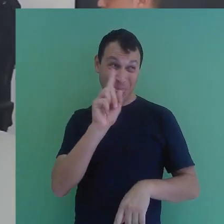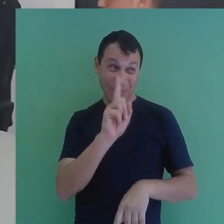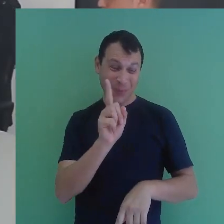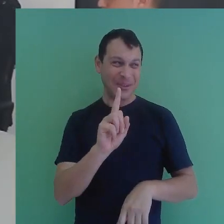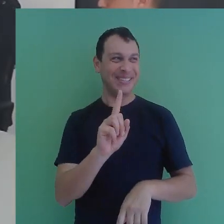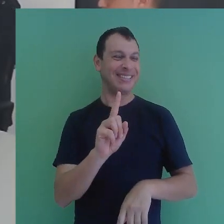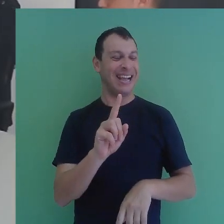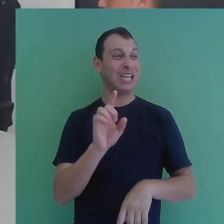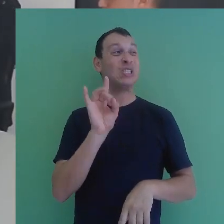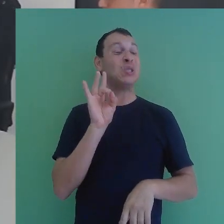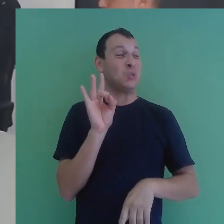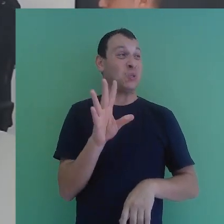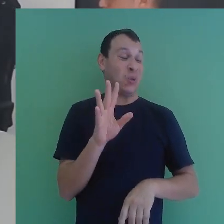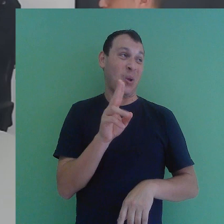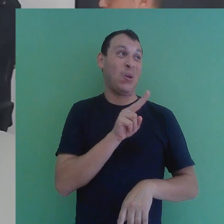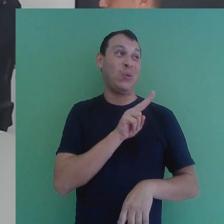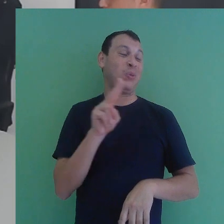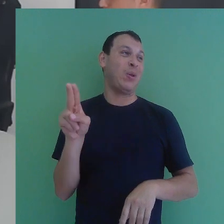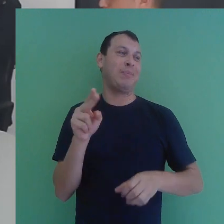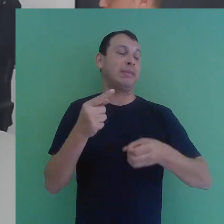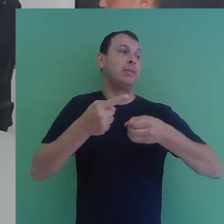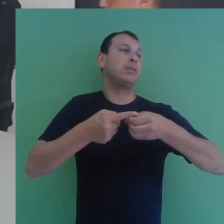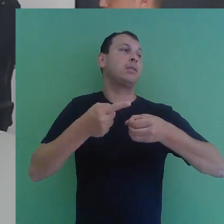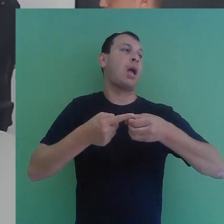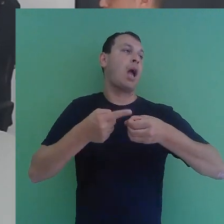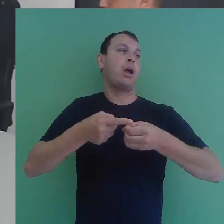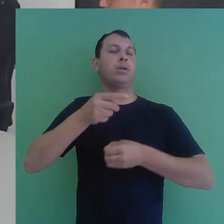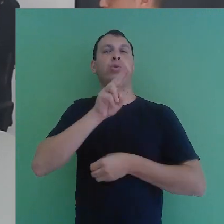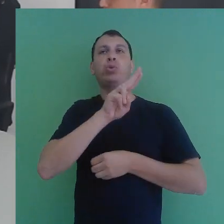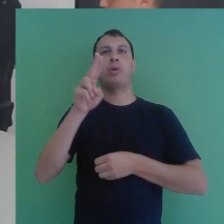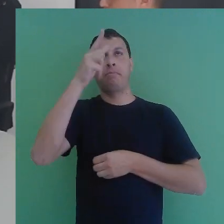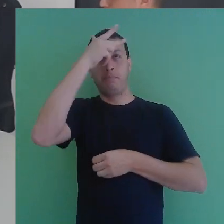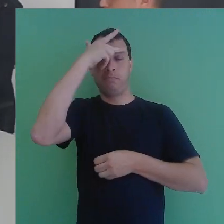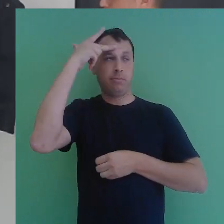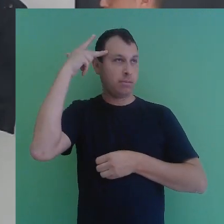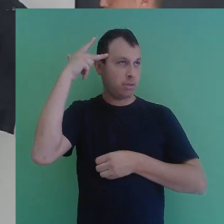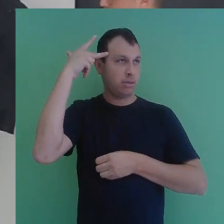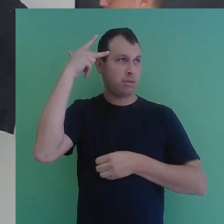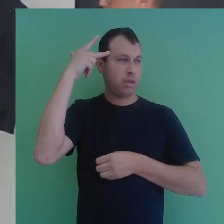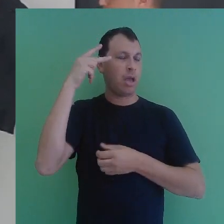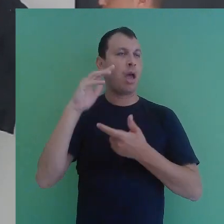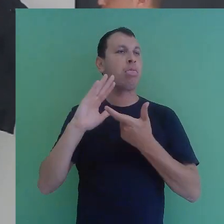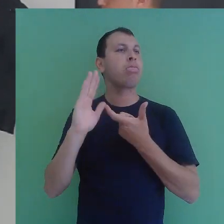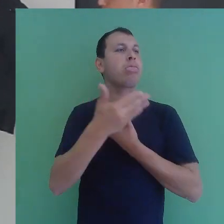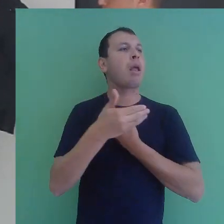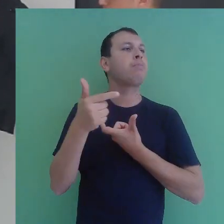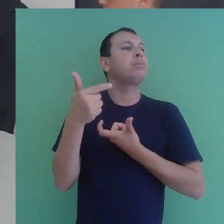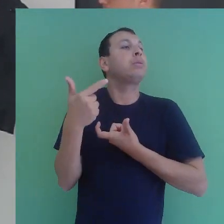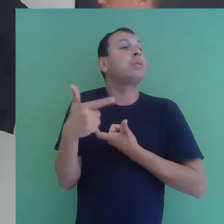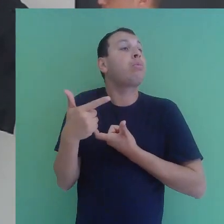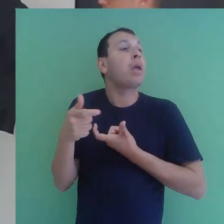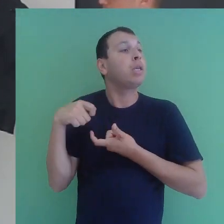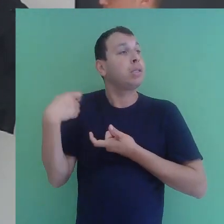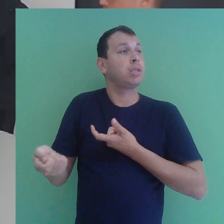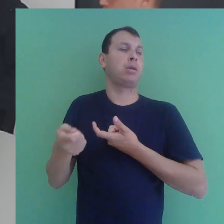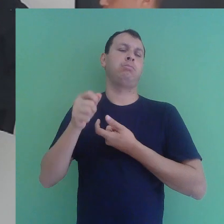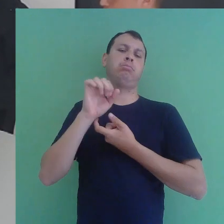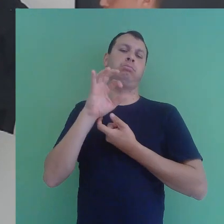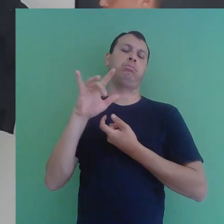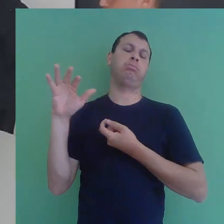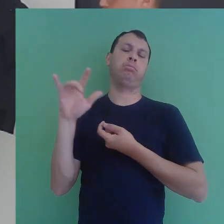que você utilize para termos como nome de cidade, nome de pessoas, termos que ainda não existe um